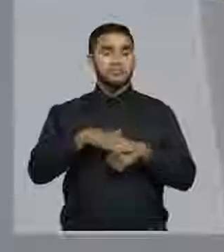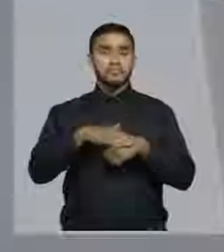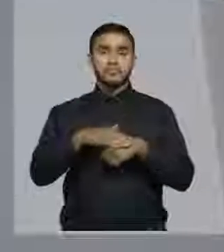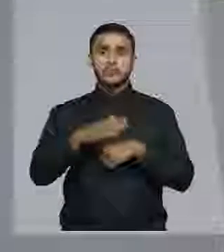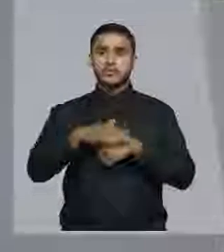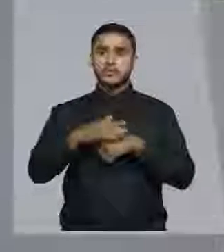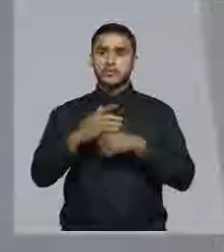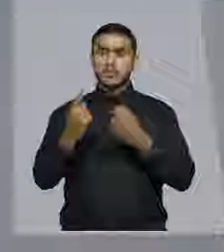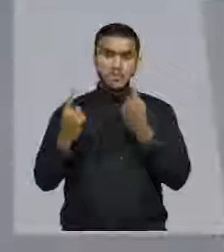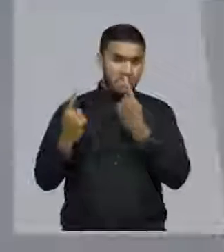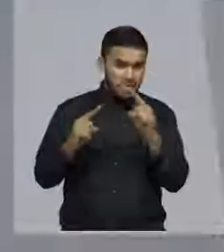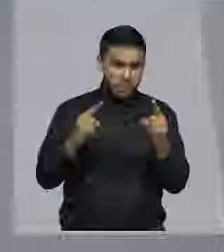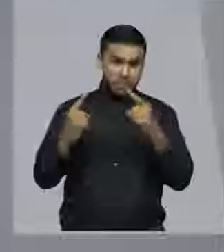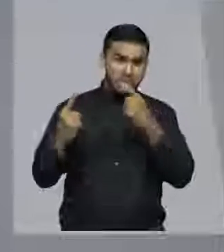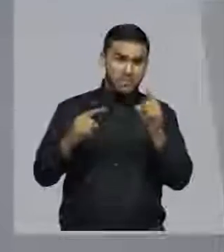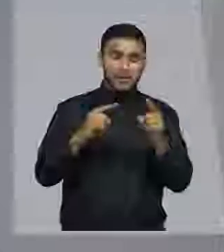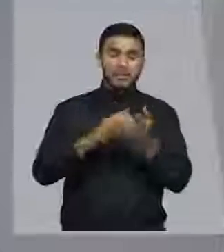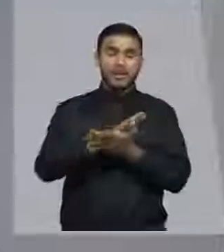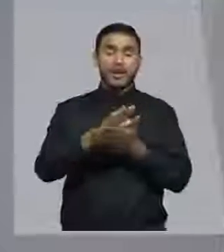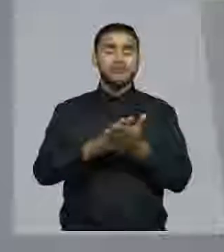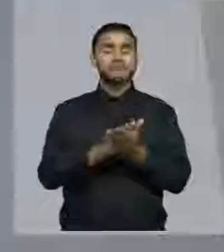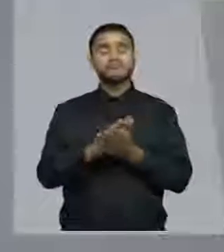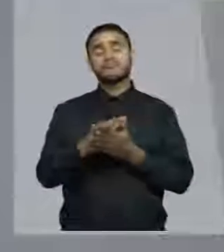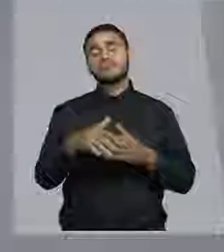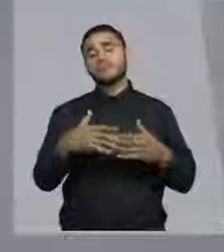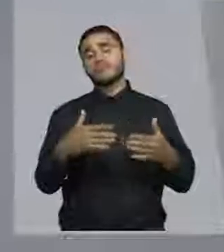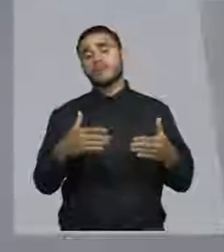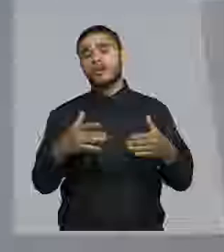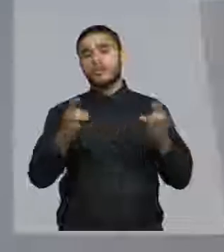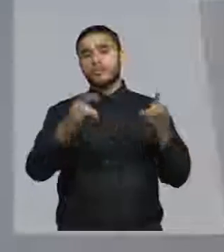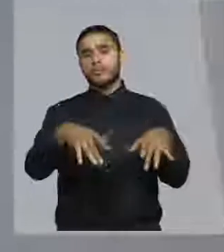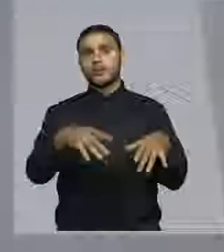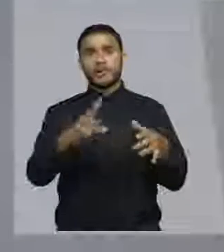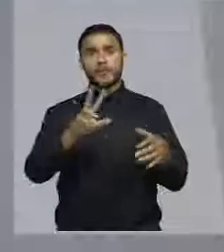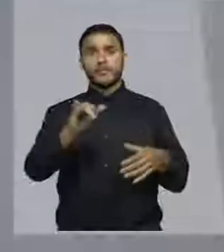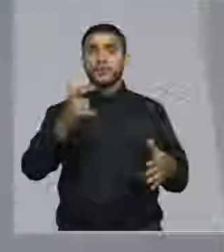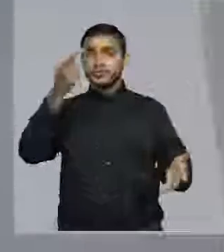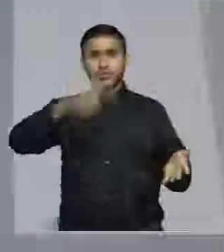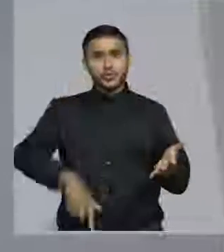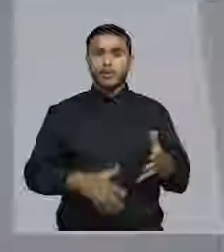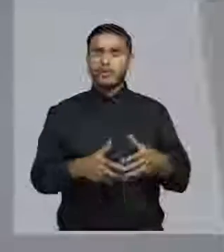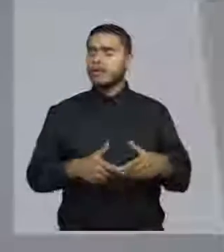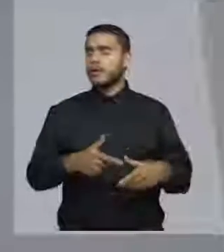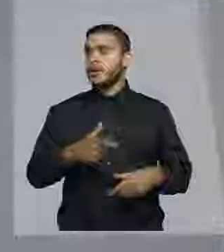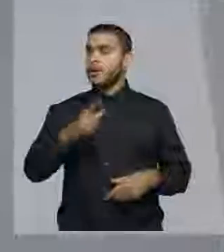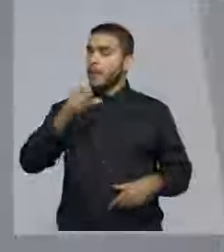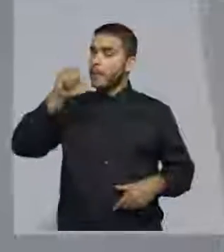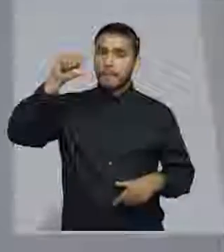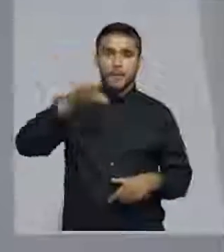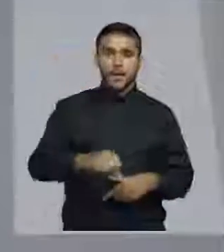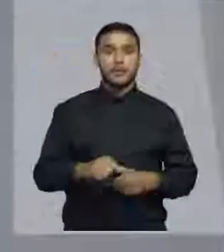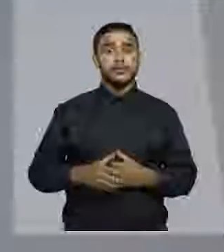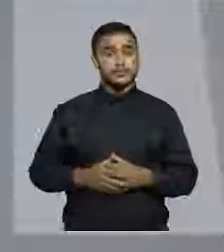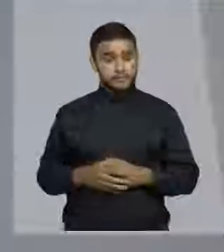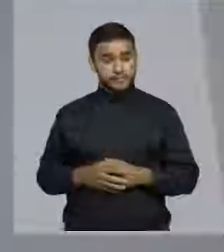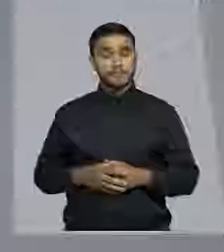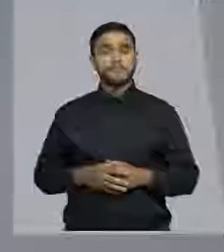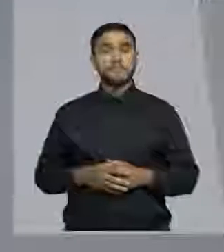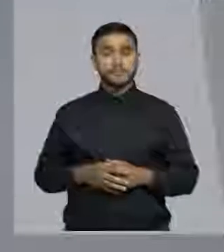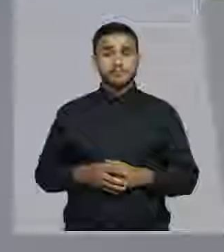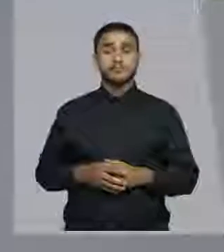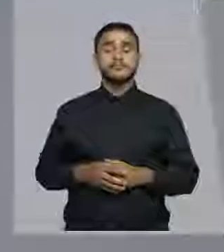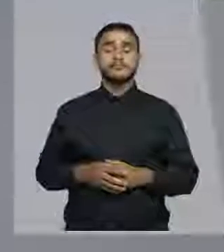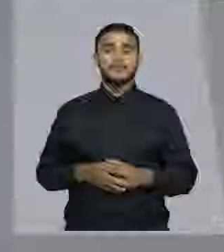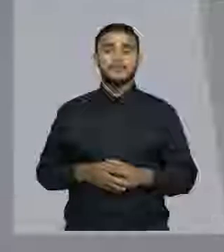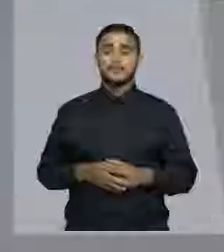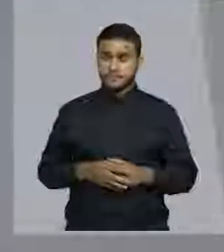tendência é que a doença ela volte com maior vigor. Quer dizer, quando a gente examina as ações de choque, né, como